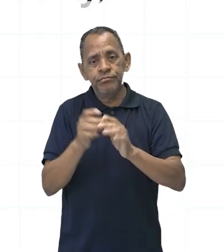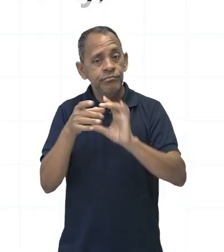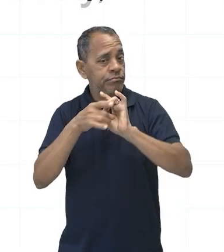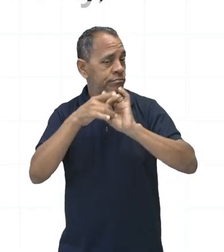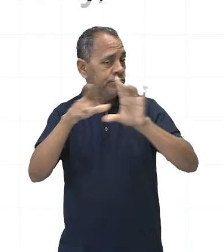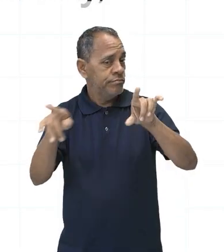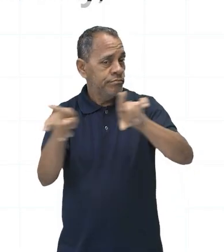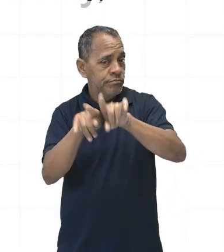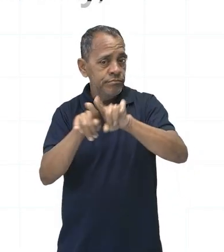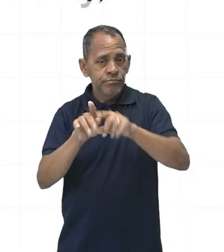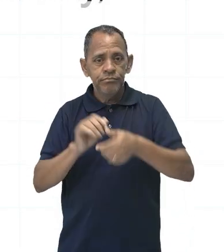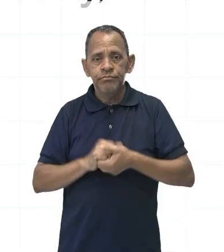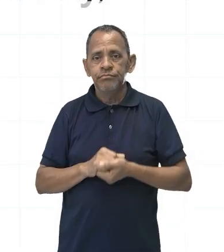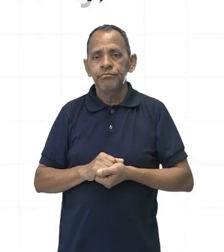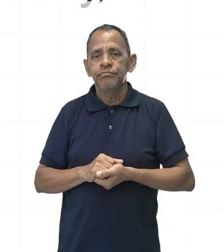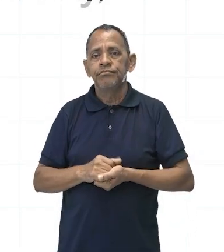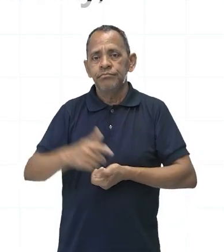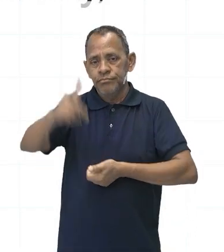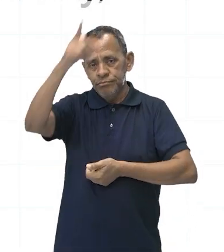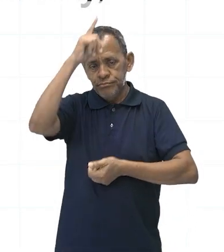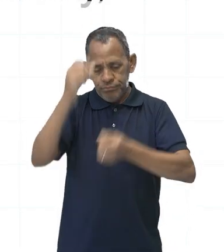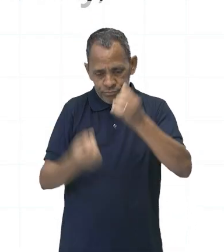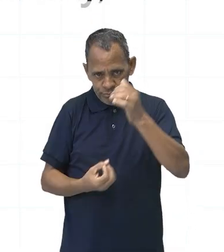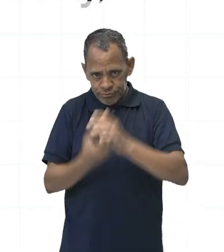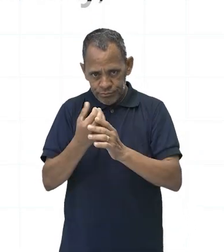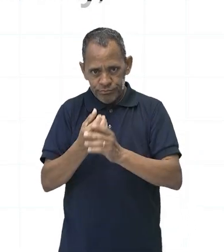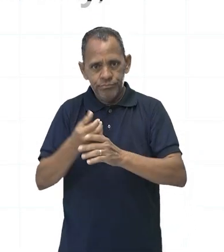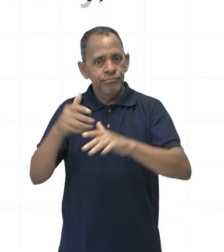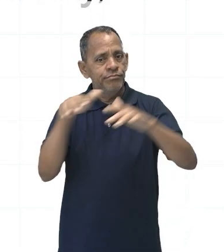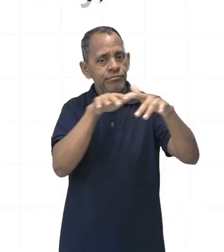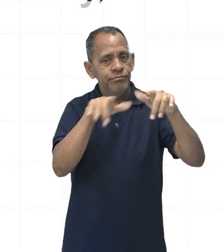livremente. Na Alemanha surgiu um movimento